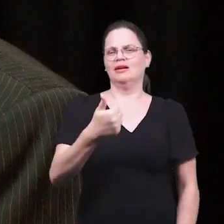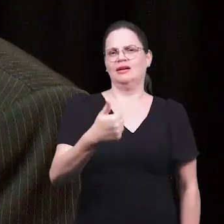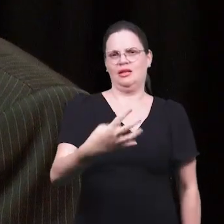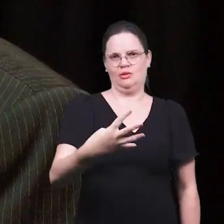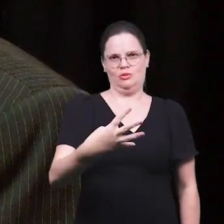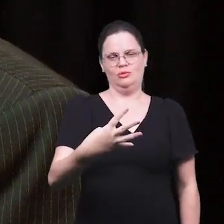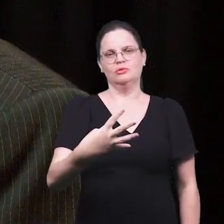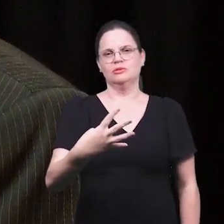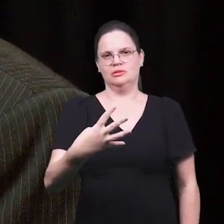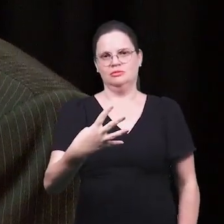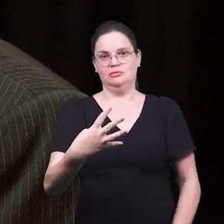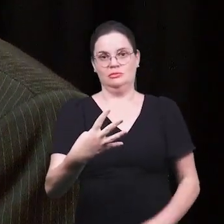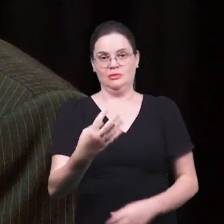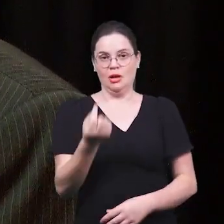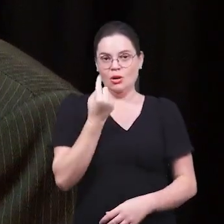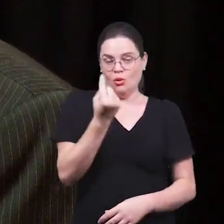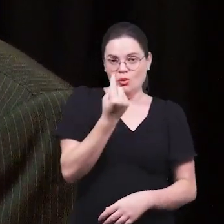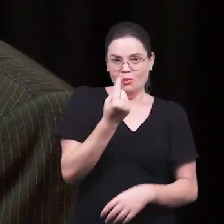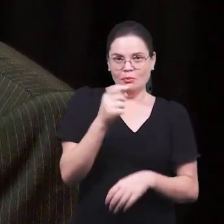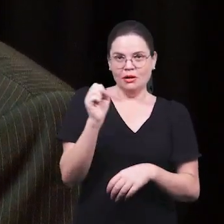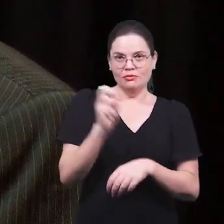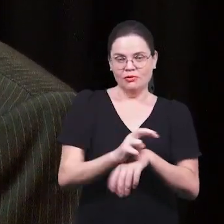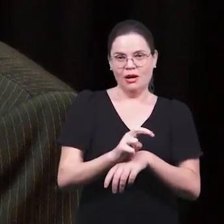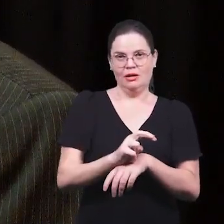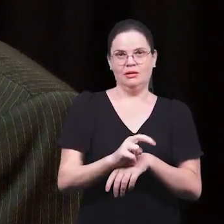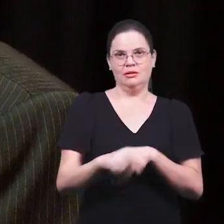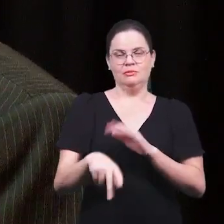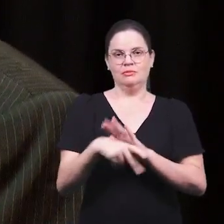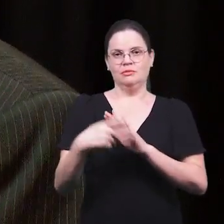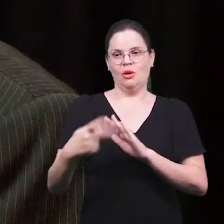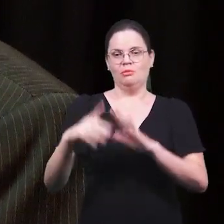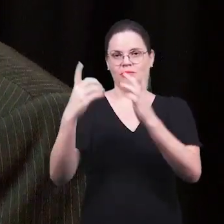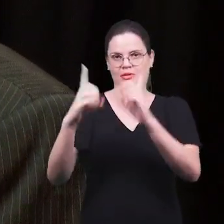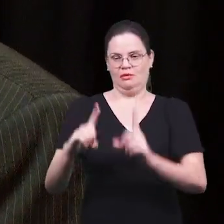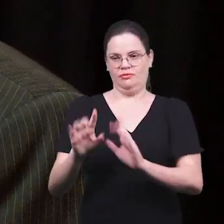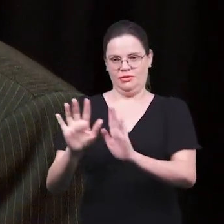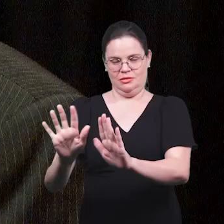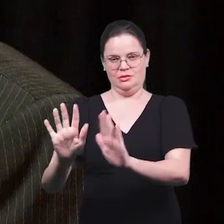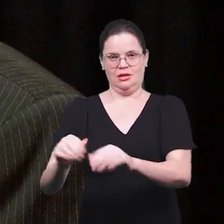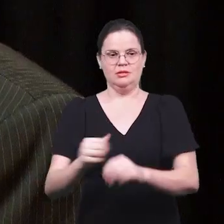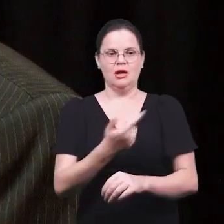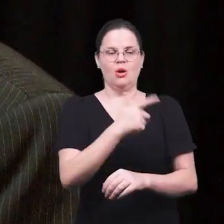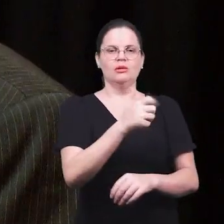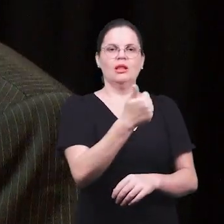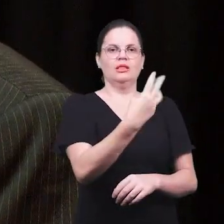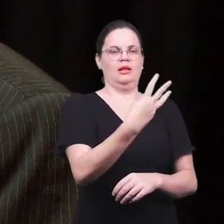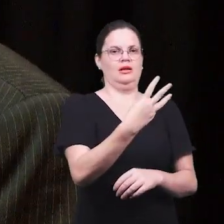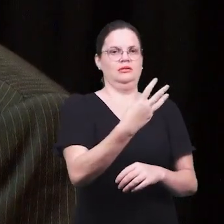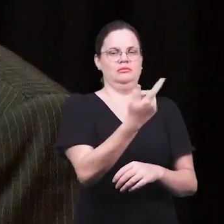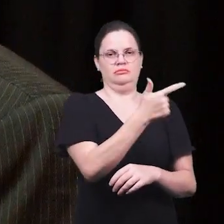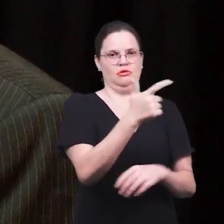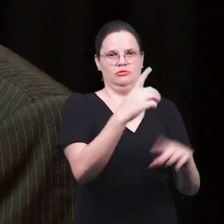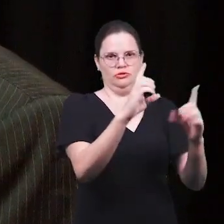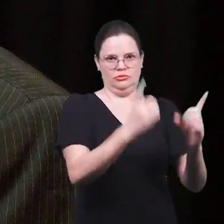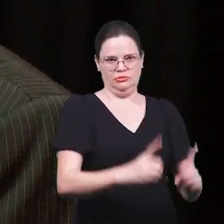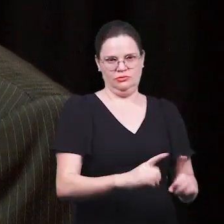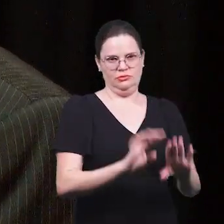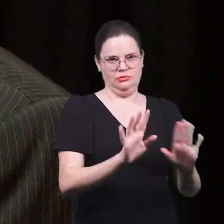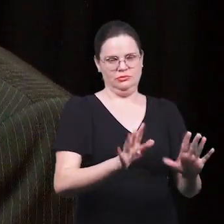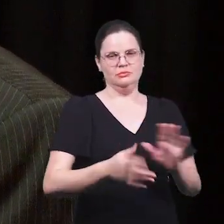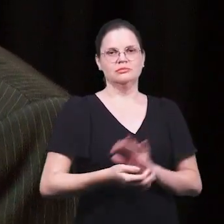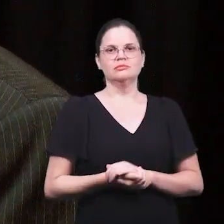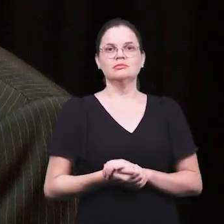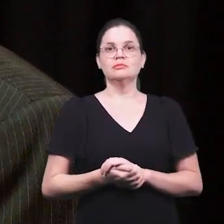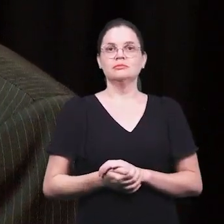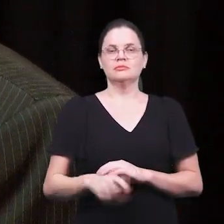Era um concurso que tinha 14 vagas. Dentre as 14, uma vaga PNE, que é portador